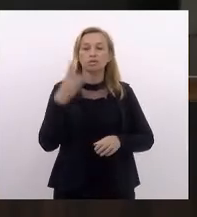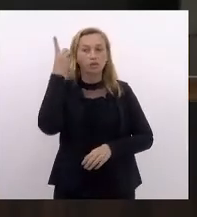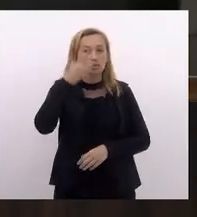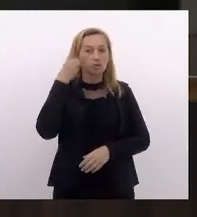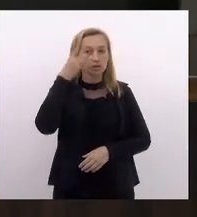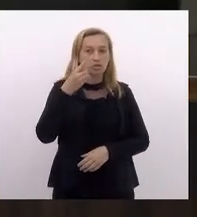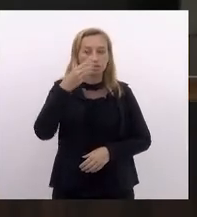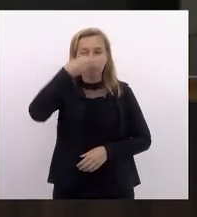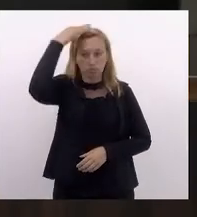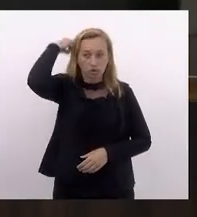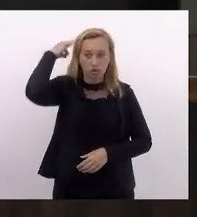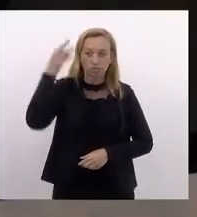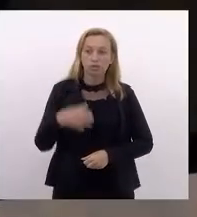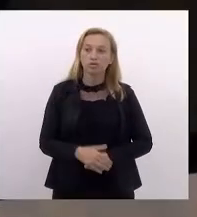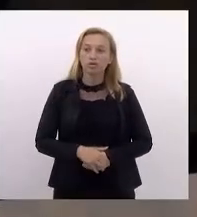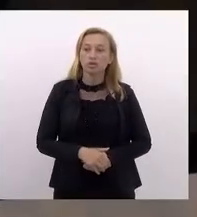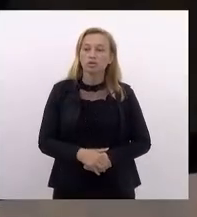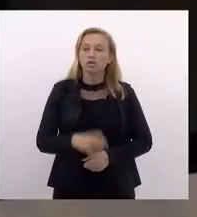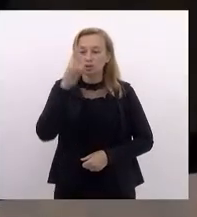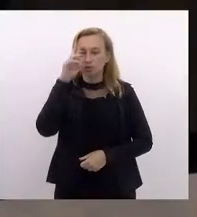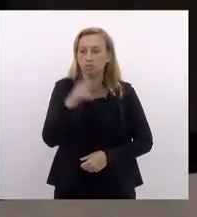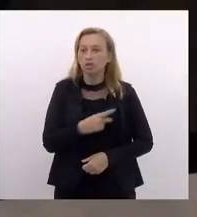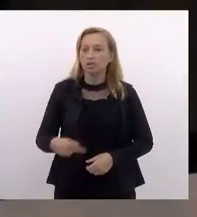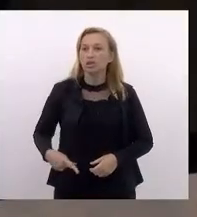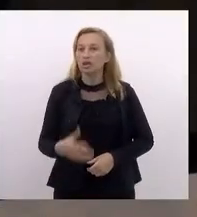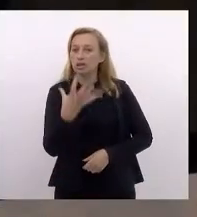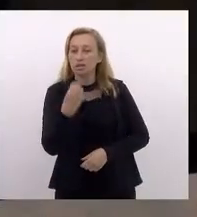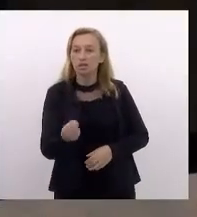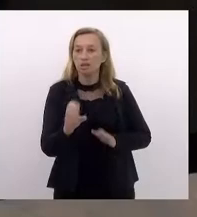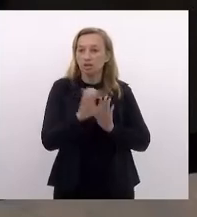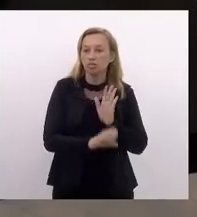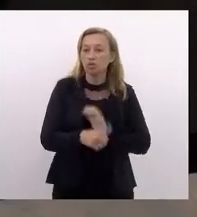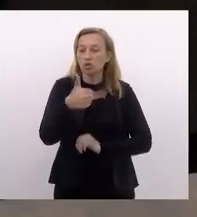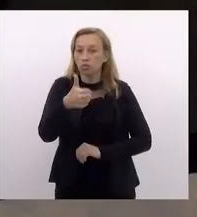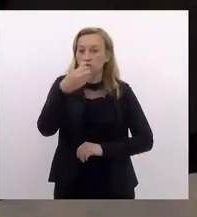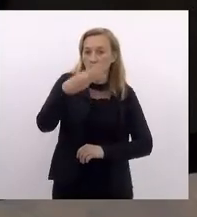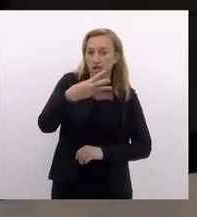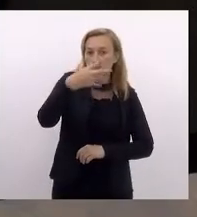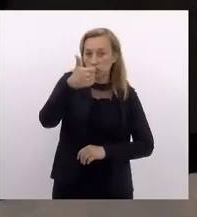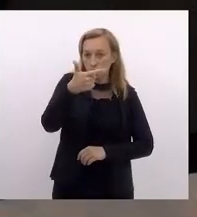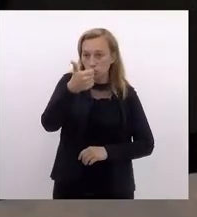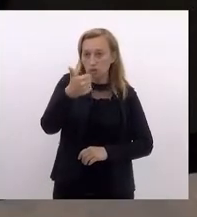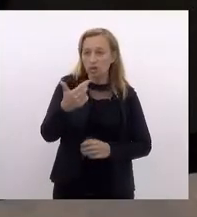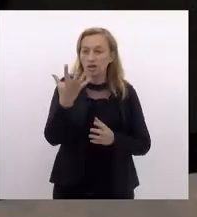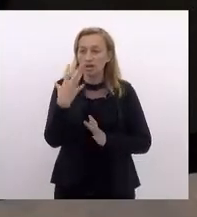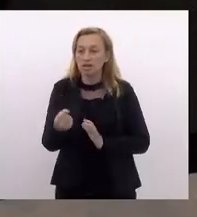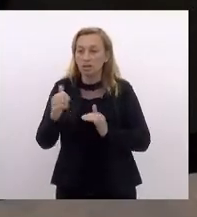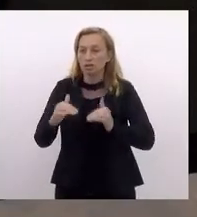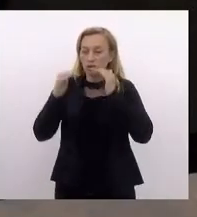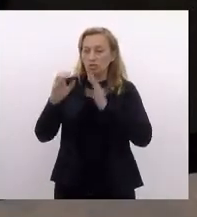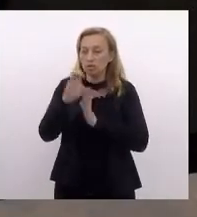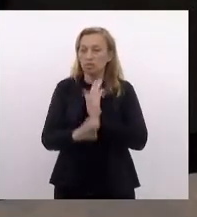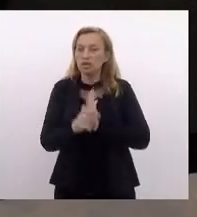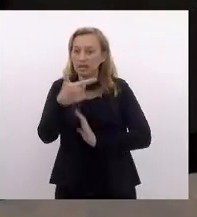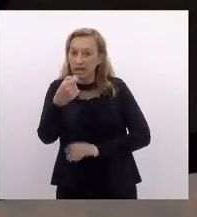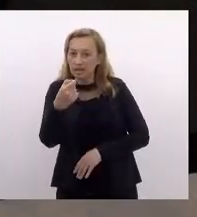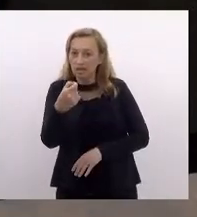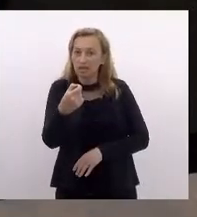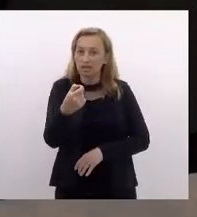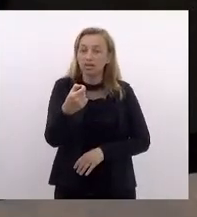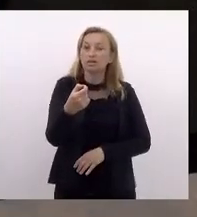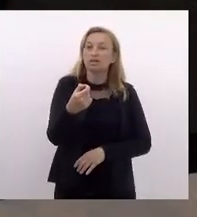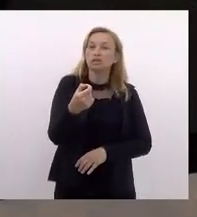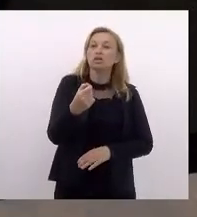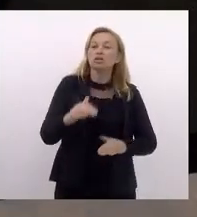Márcio Pacheco seu presente parecer é favorável de vendas 13 e 12 favorável com subemenda à emenda 10